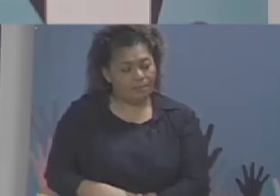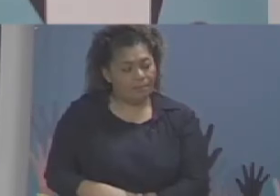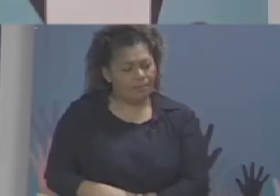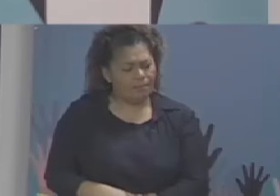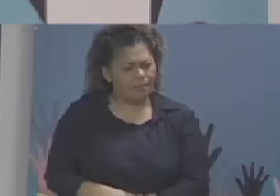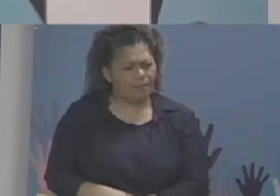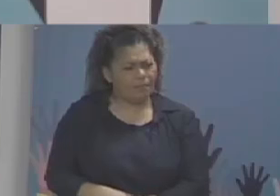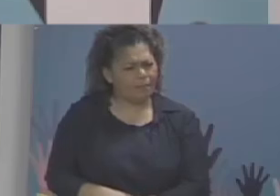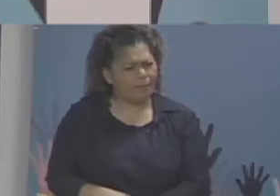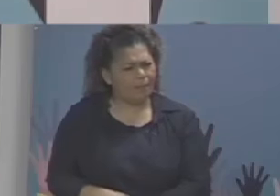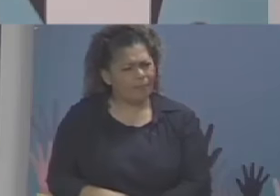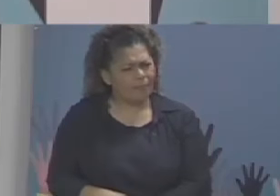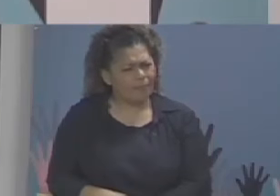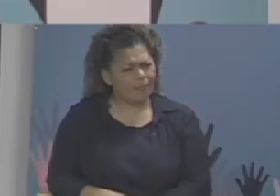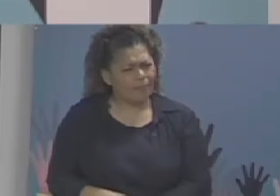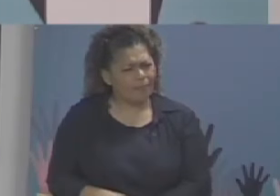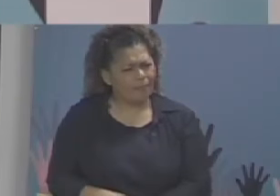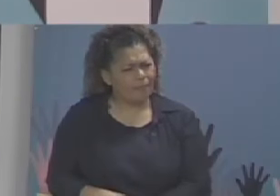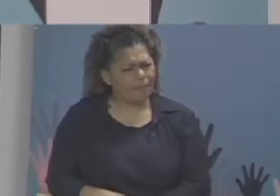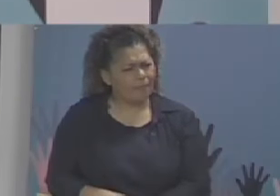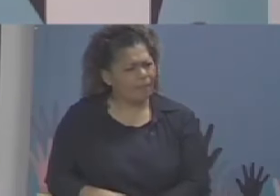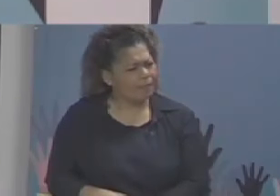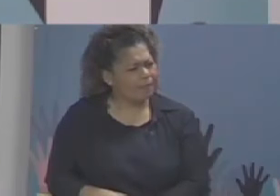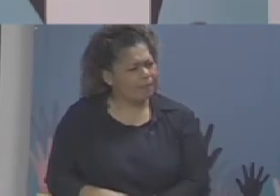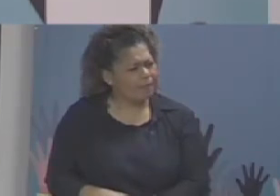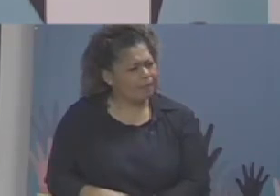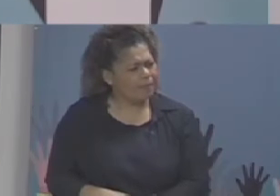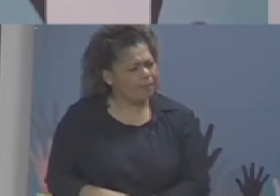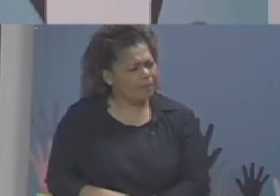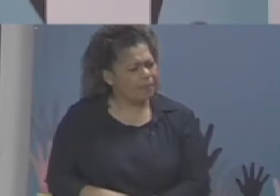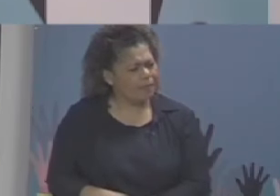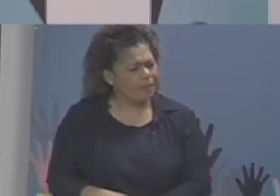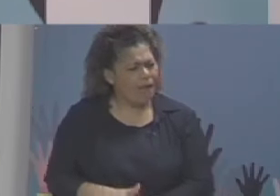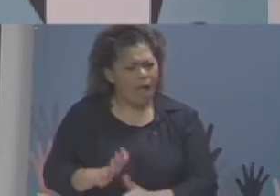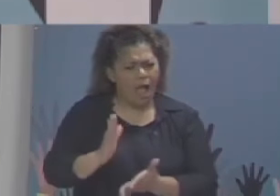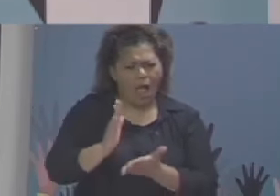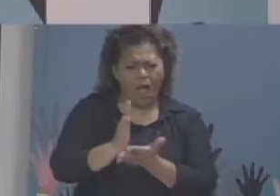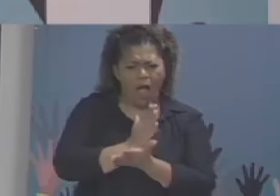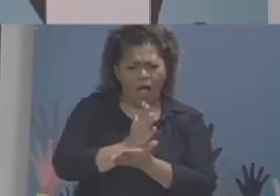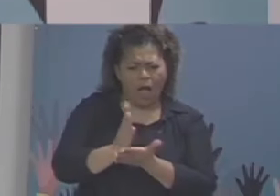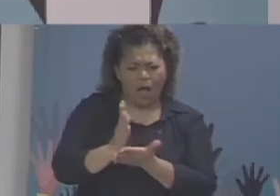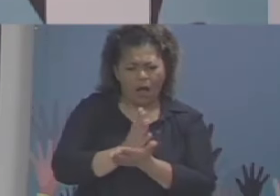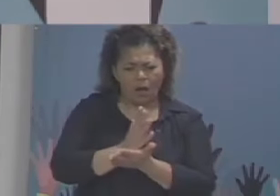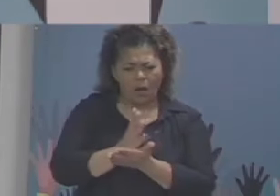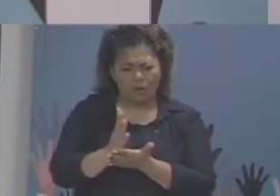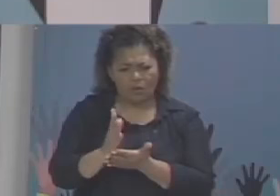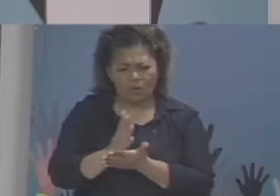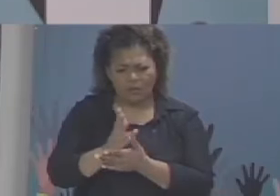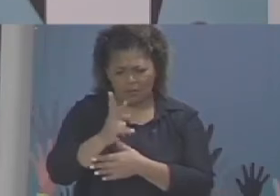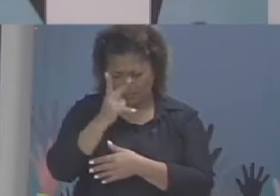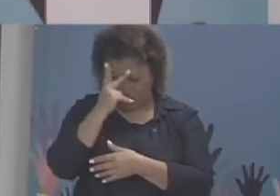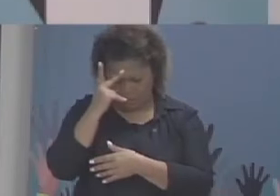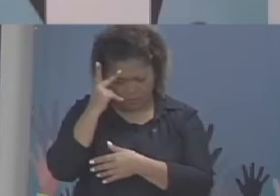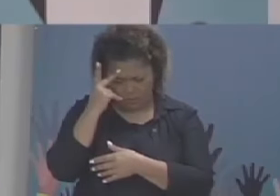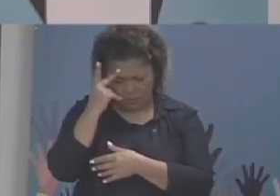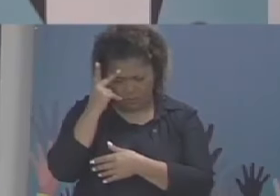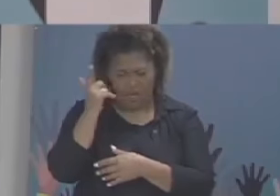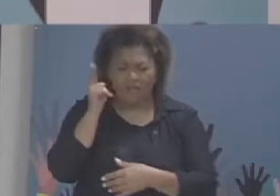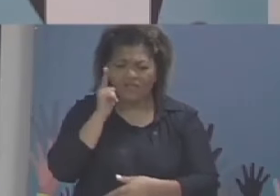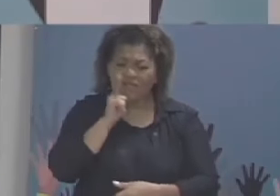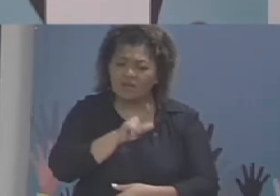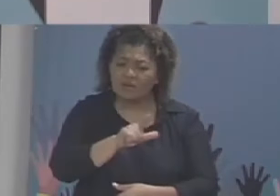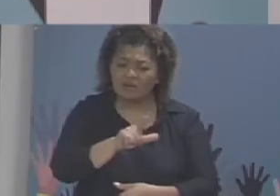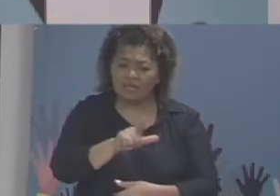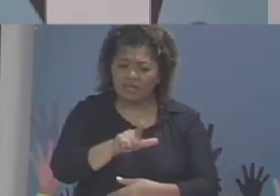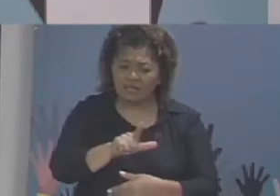Alguns CRPs, candidatos, não concedem o cadastro das psicólogas e dos psicólogos para os sindicatos,